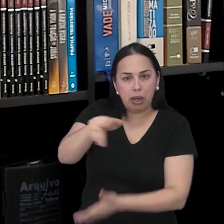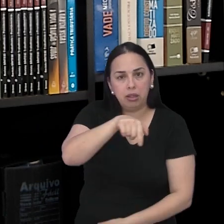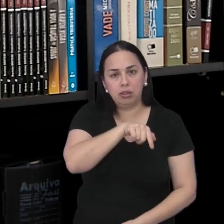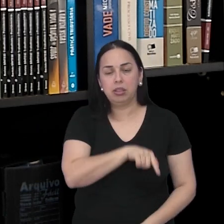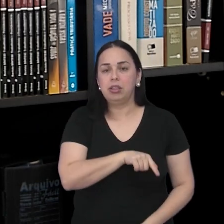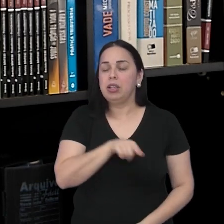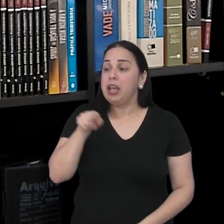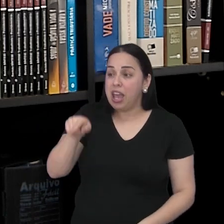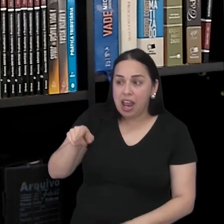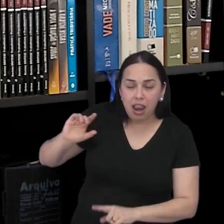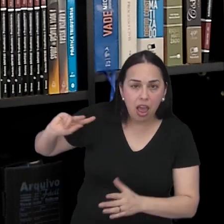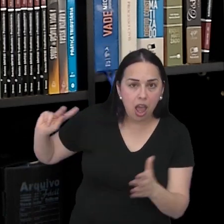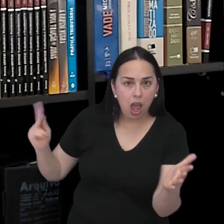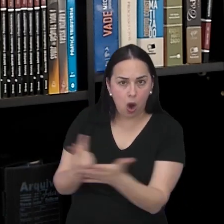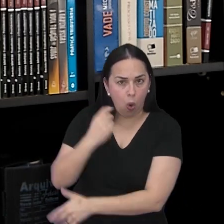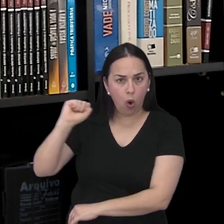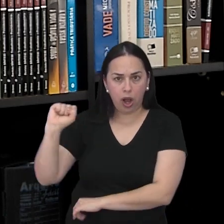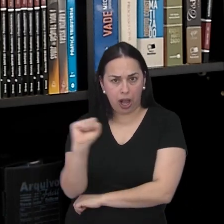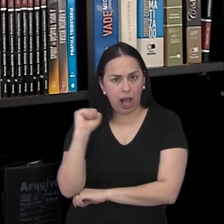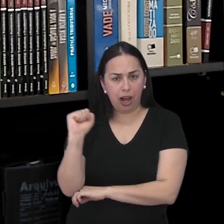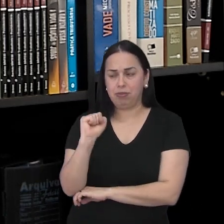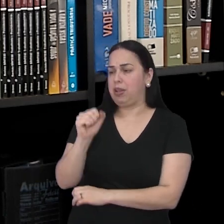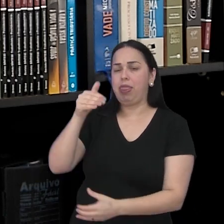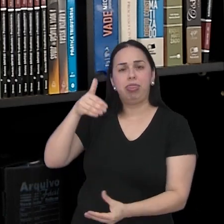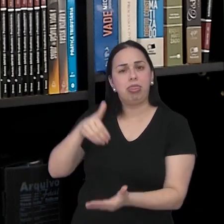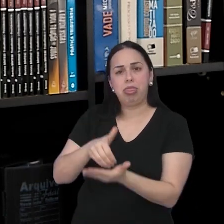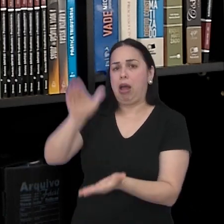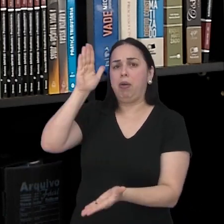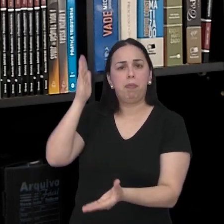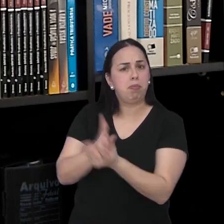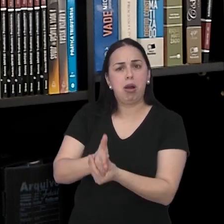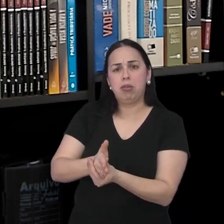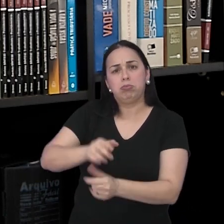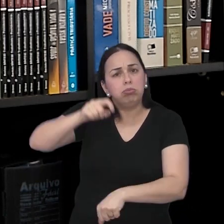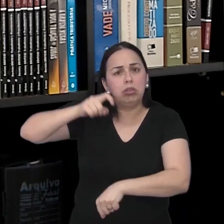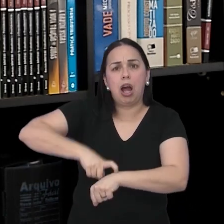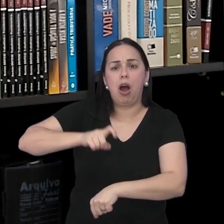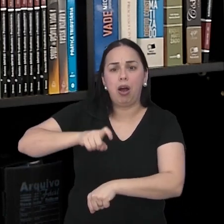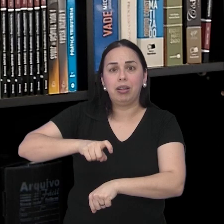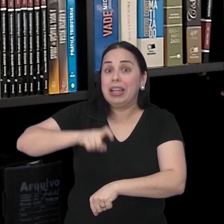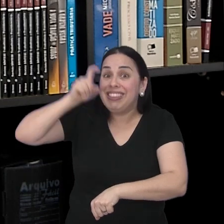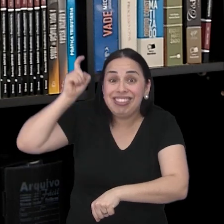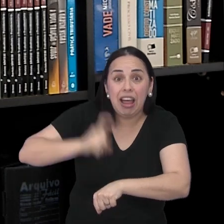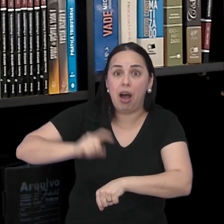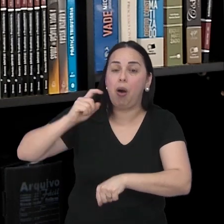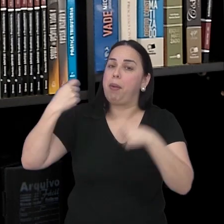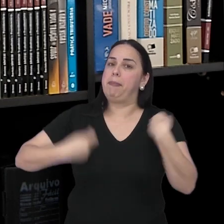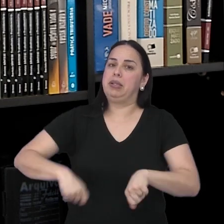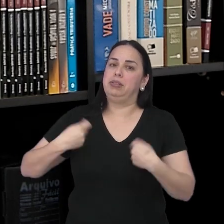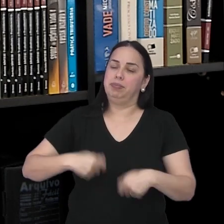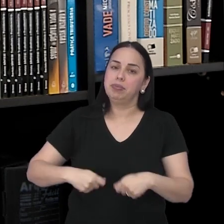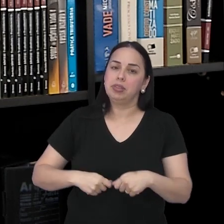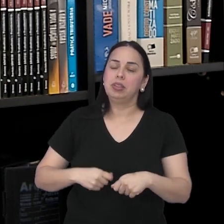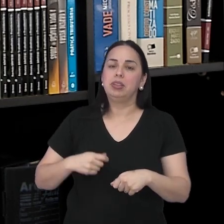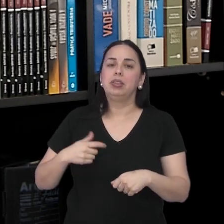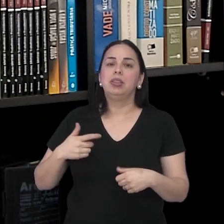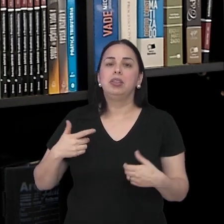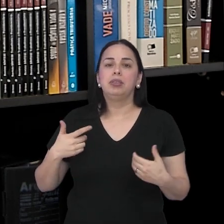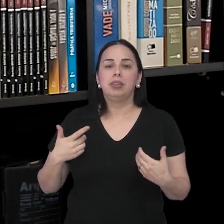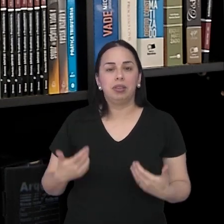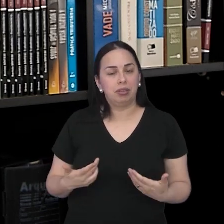partir do momento que o empregado faz algum ato faltoso, grave, ele é demitido no exato momento. Tem que